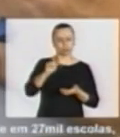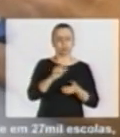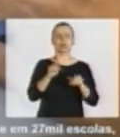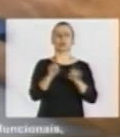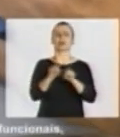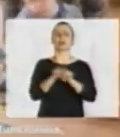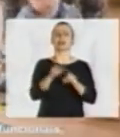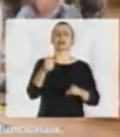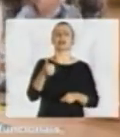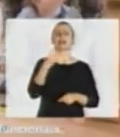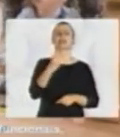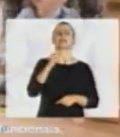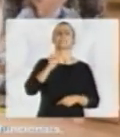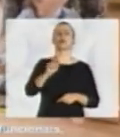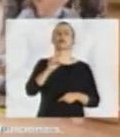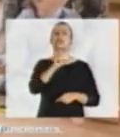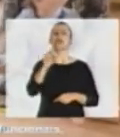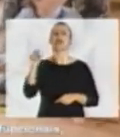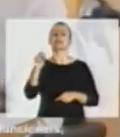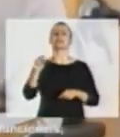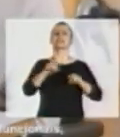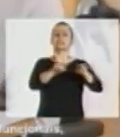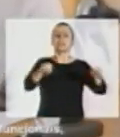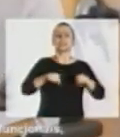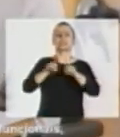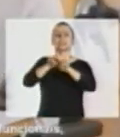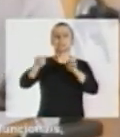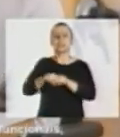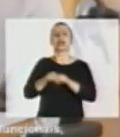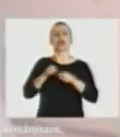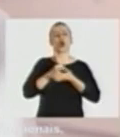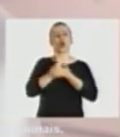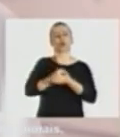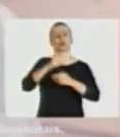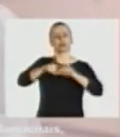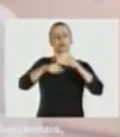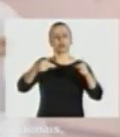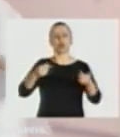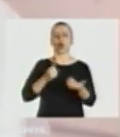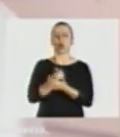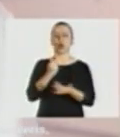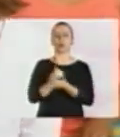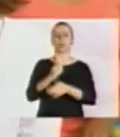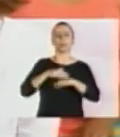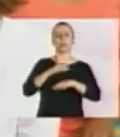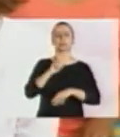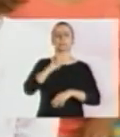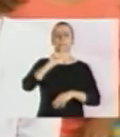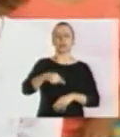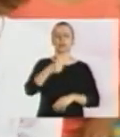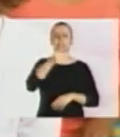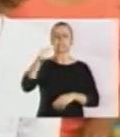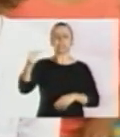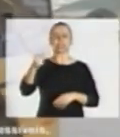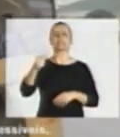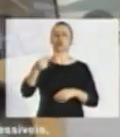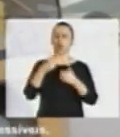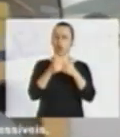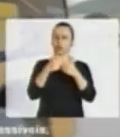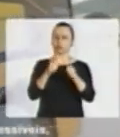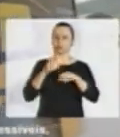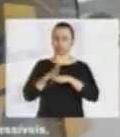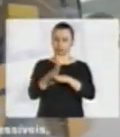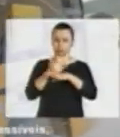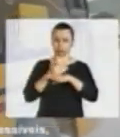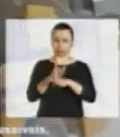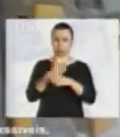escolas implantação de 13.500 salas com recursos multifuncionais compra de mais de 1700 ônibus